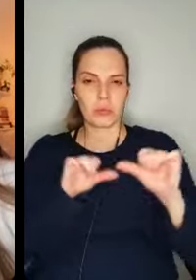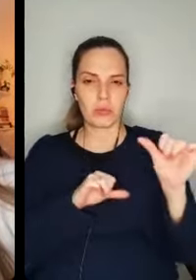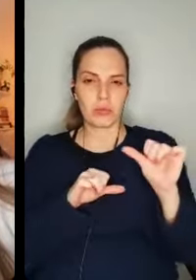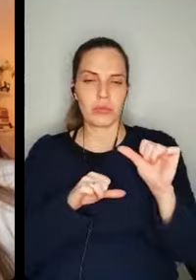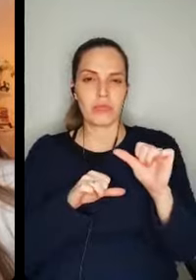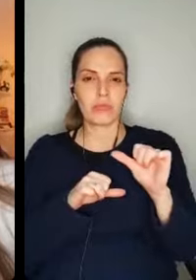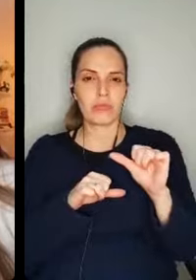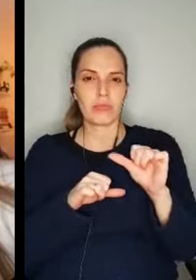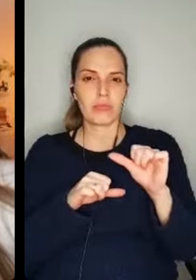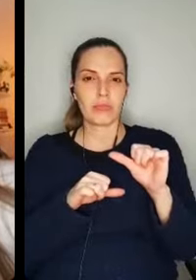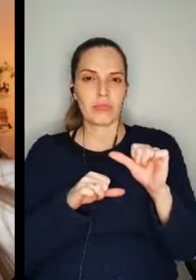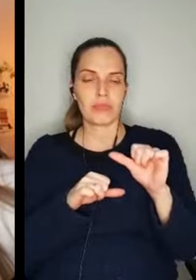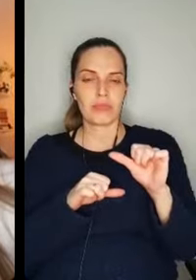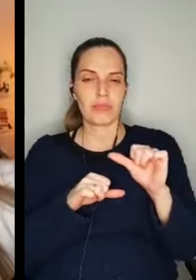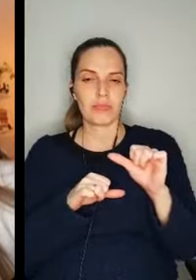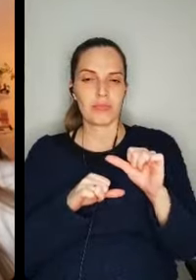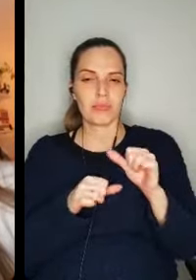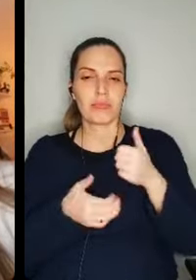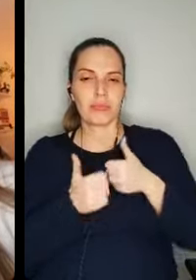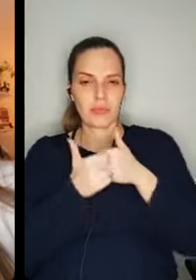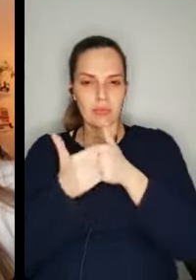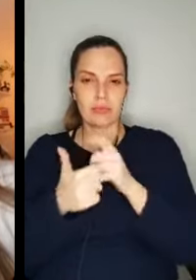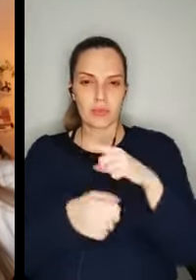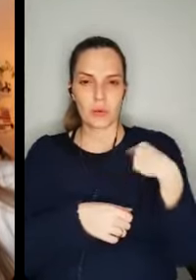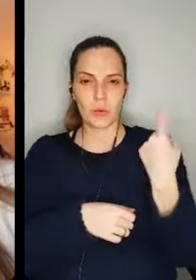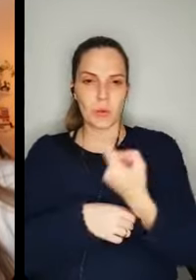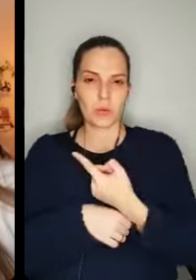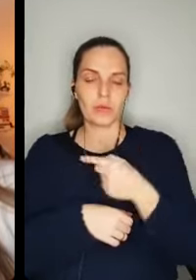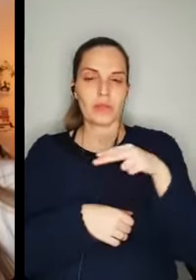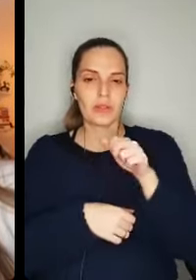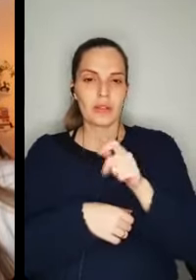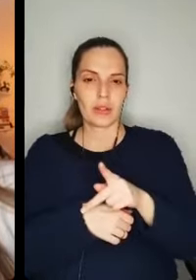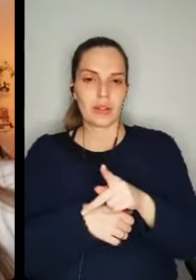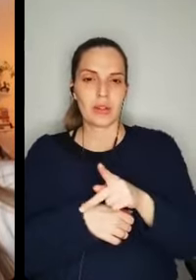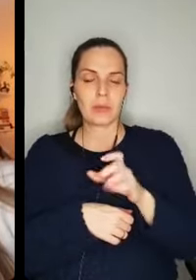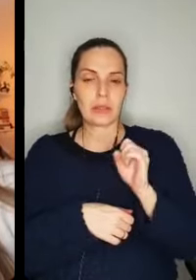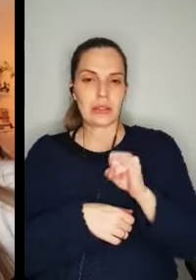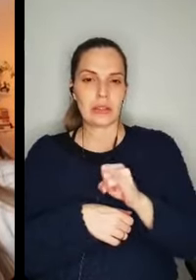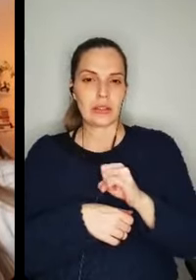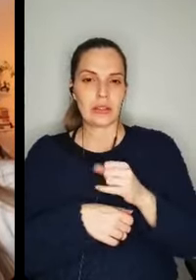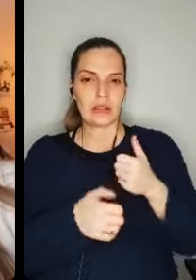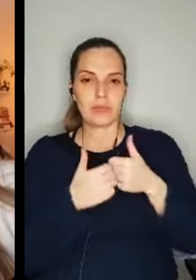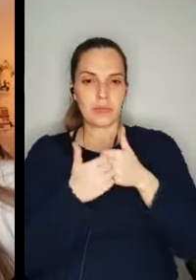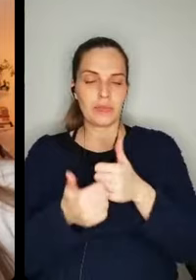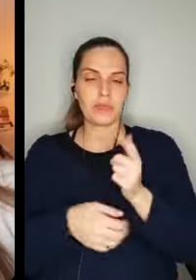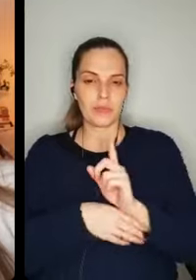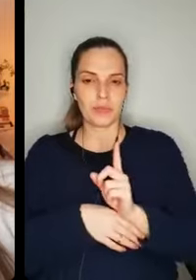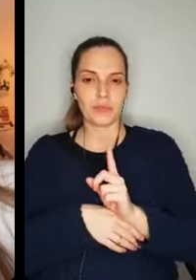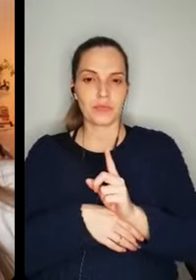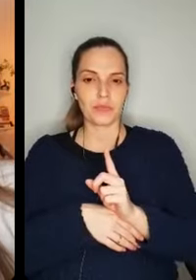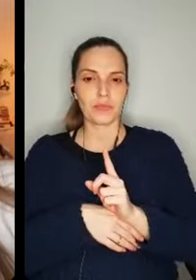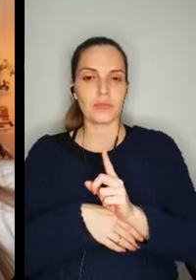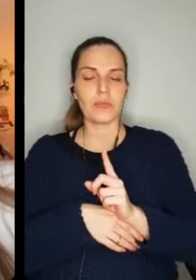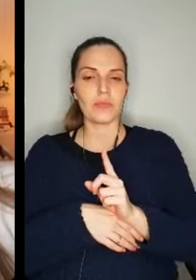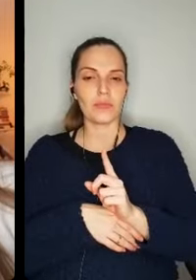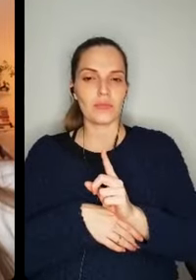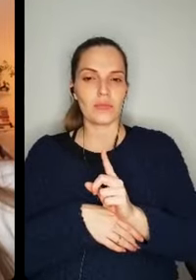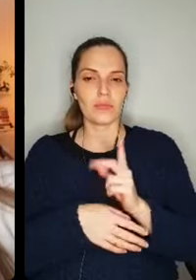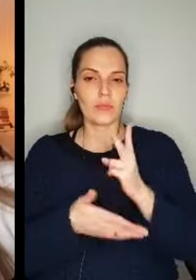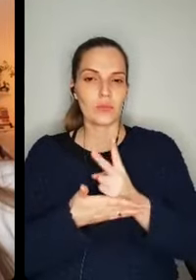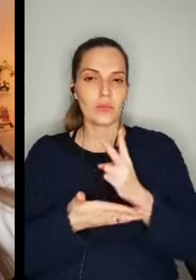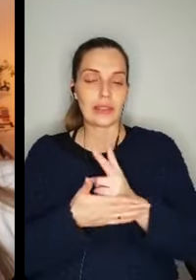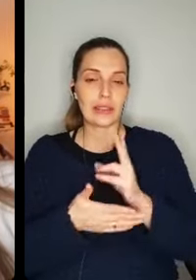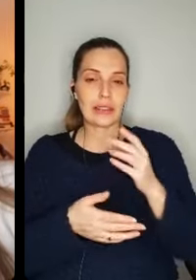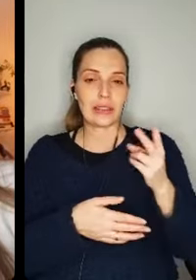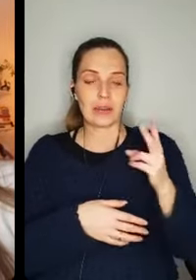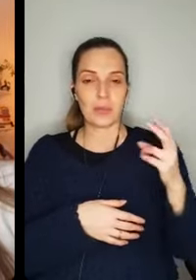NAP. Sigam a gente aqui no Instagram, caso vocês ainda não sigam, né? Fiquem de olho, que a gente está sempre postando coisas novas. E qualquer dúvida que